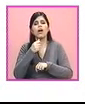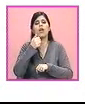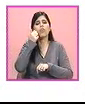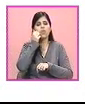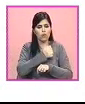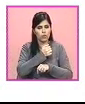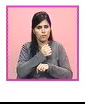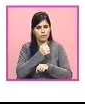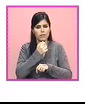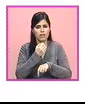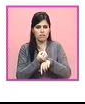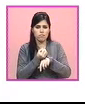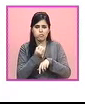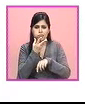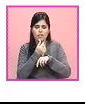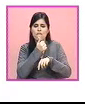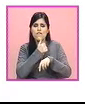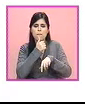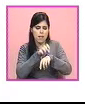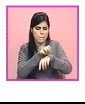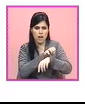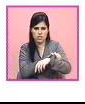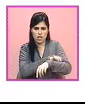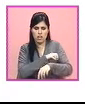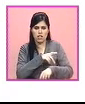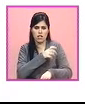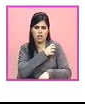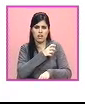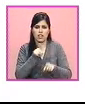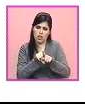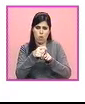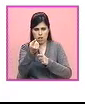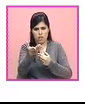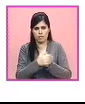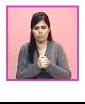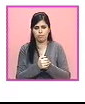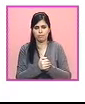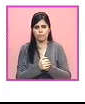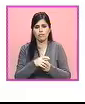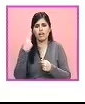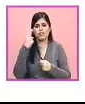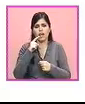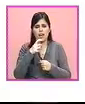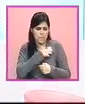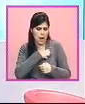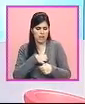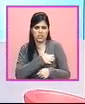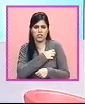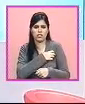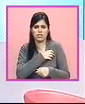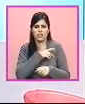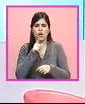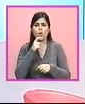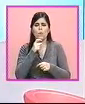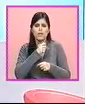umas manchas vermelhas, como estas que estamos aqui a ver. Logo a seguir, nestas manchas, começam a aparecer umas